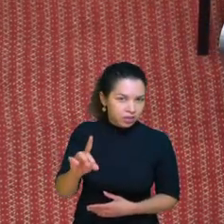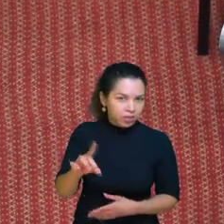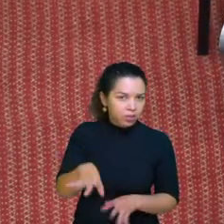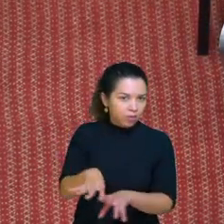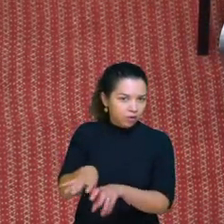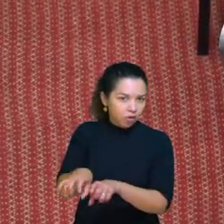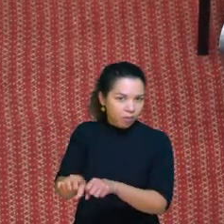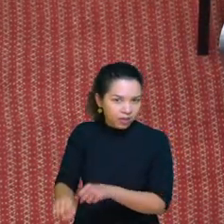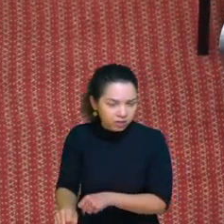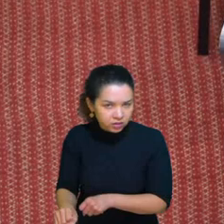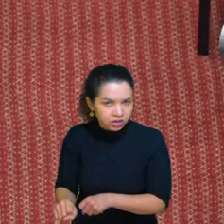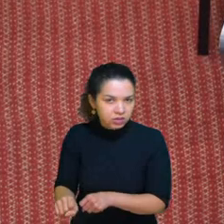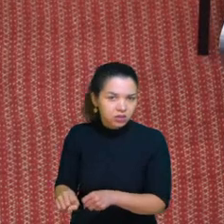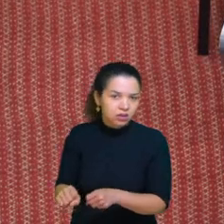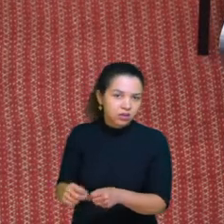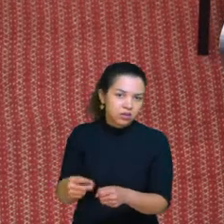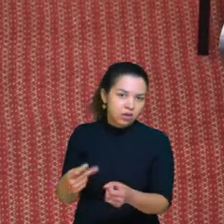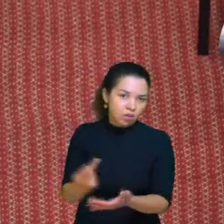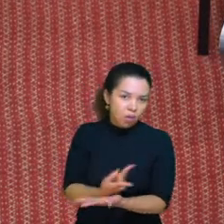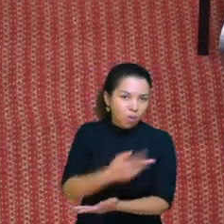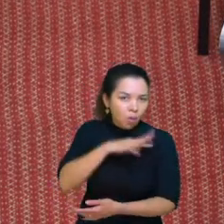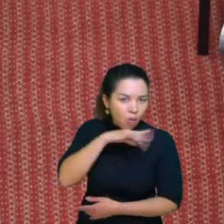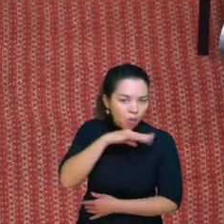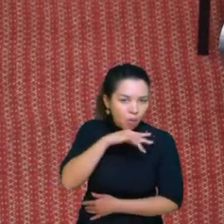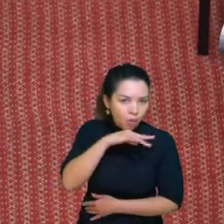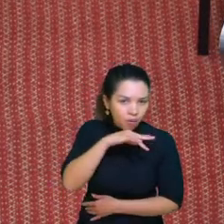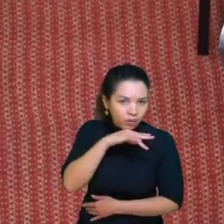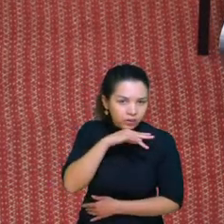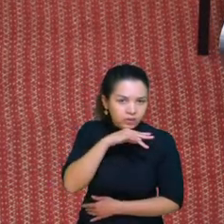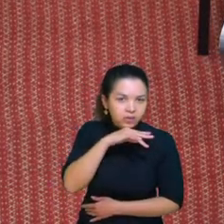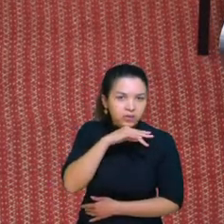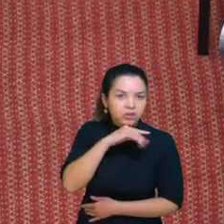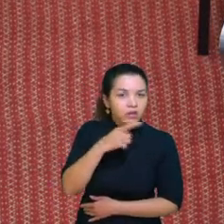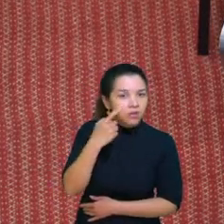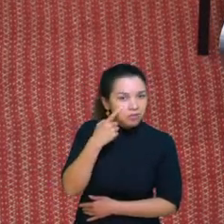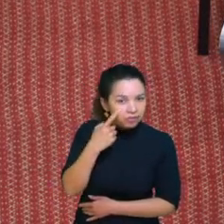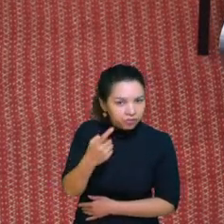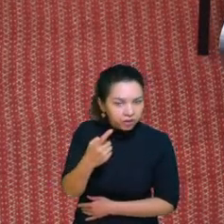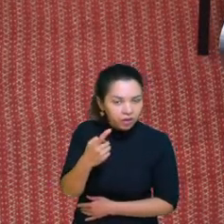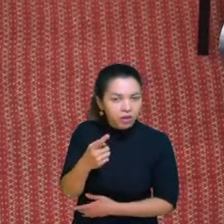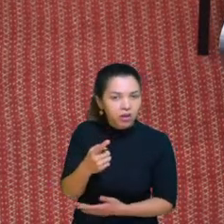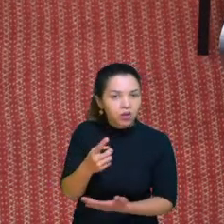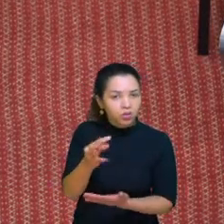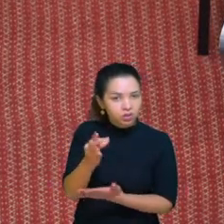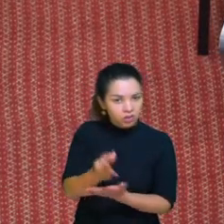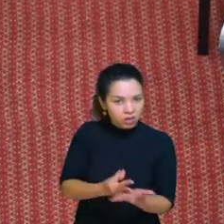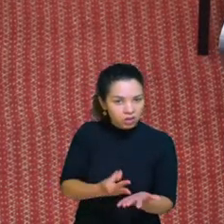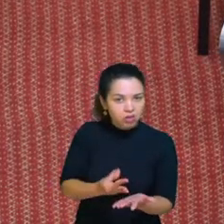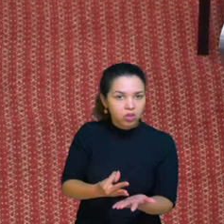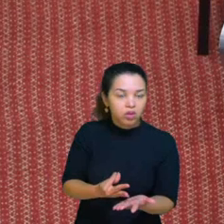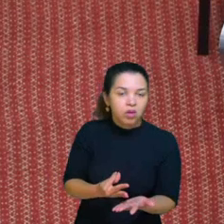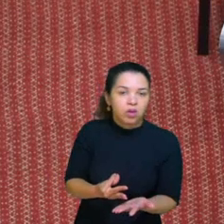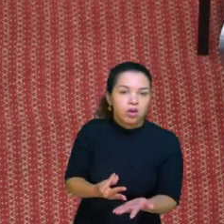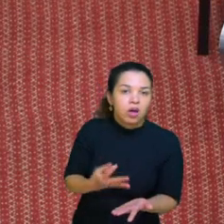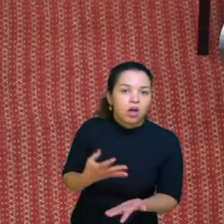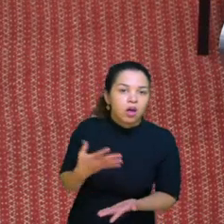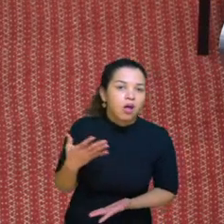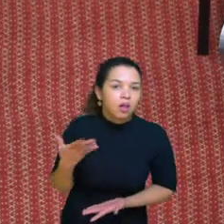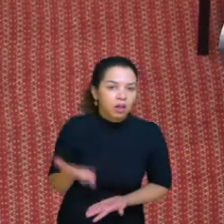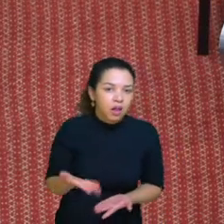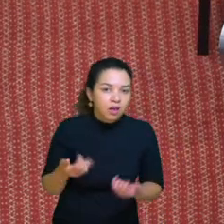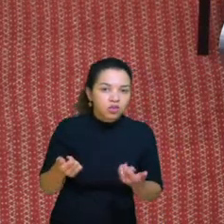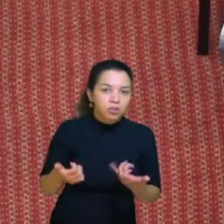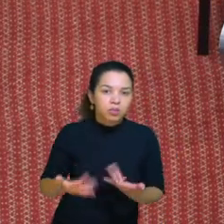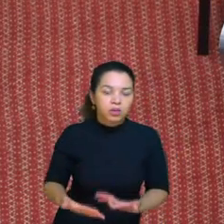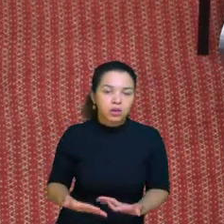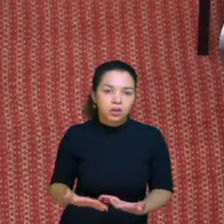inadequada Eu só queria que você a gente desse uma uma uma olhada nesse nesse texto para Por exemplo elá fala a quantidade de no